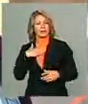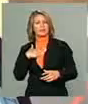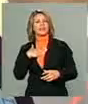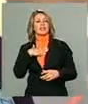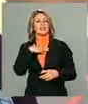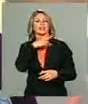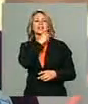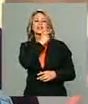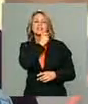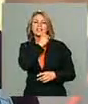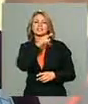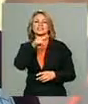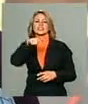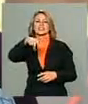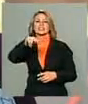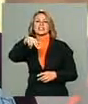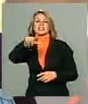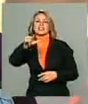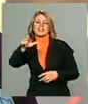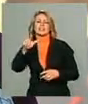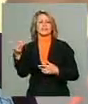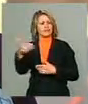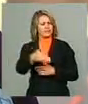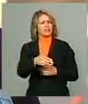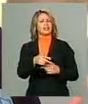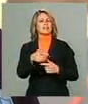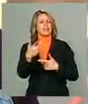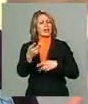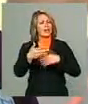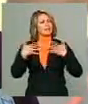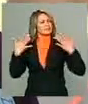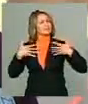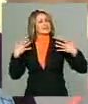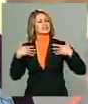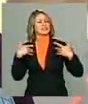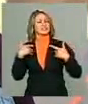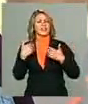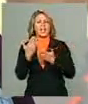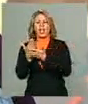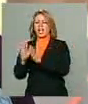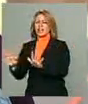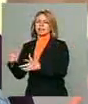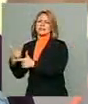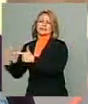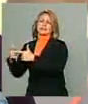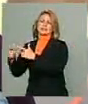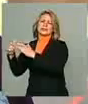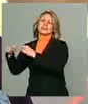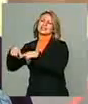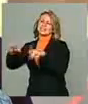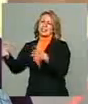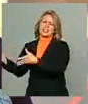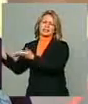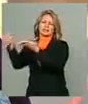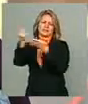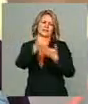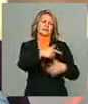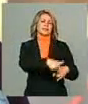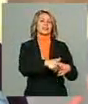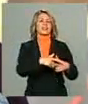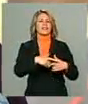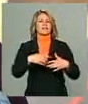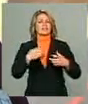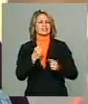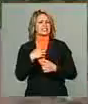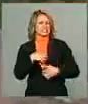QNL né venha se divertir sair desse desse dia a dia de quatro paredes pelo amor de Deus não fique nervosa